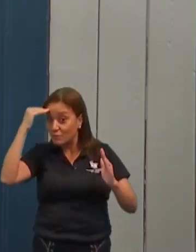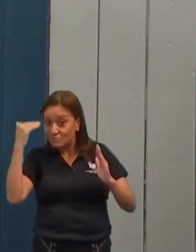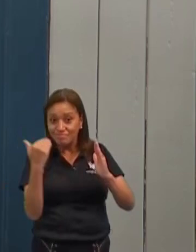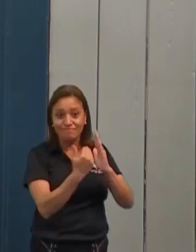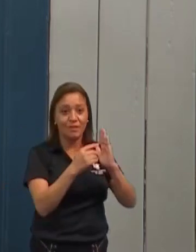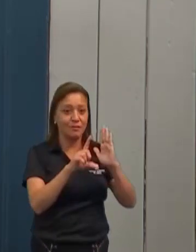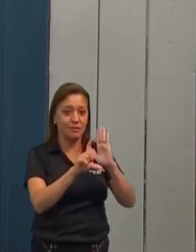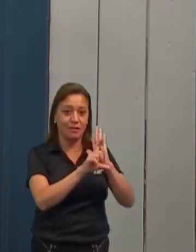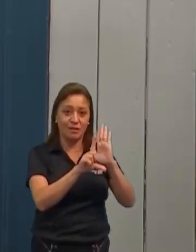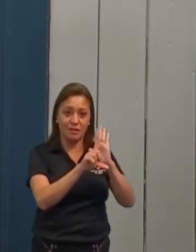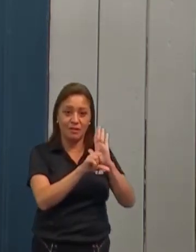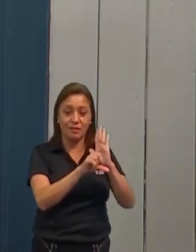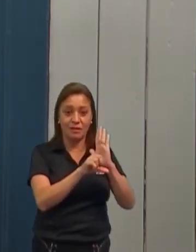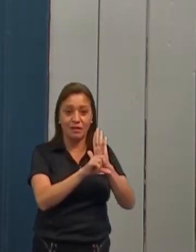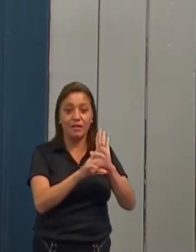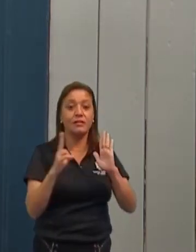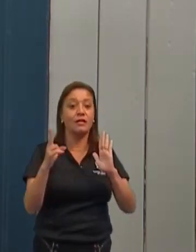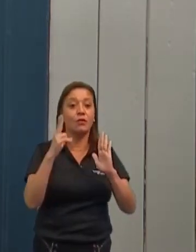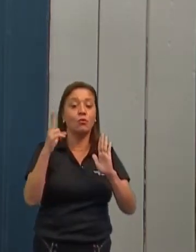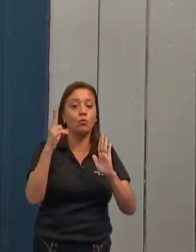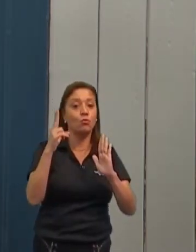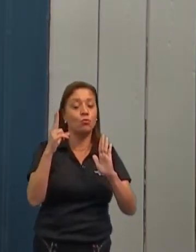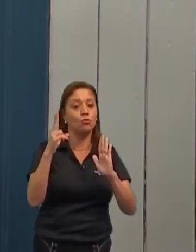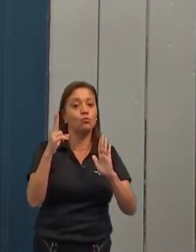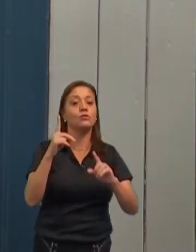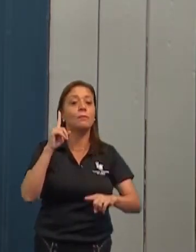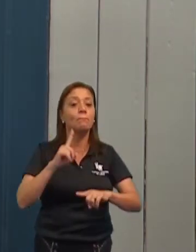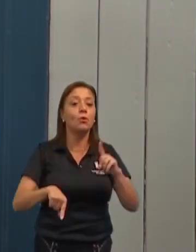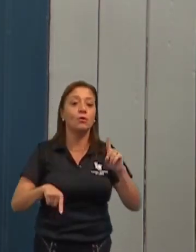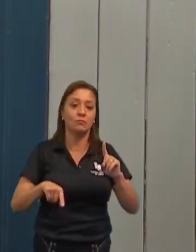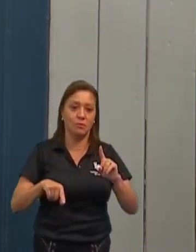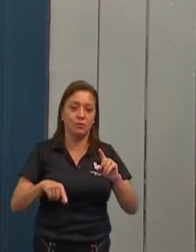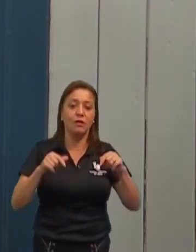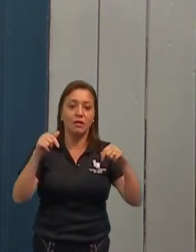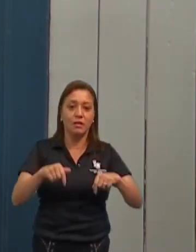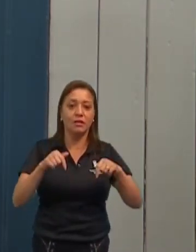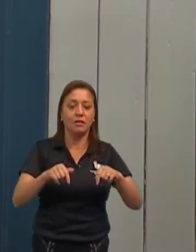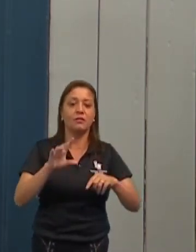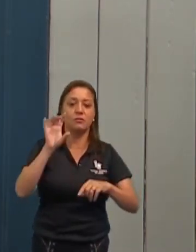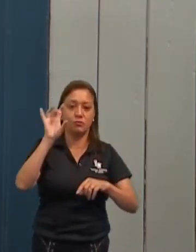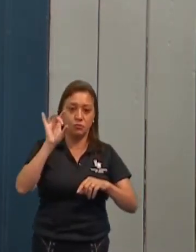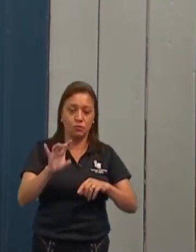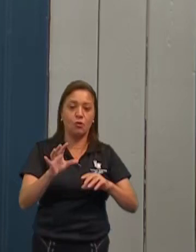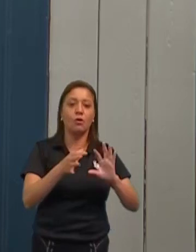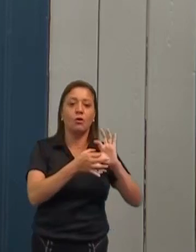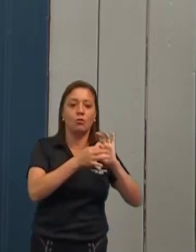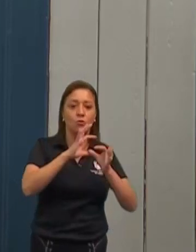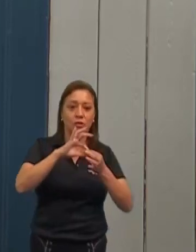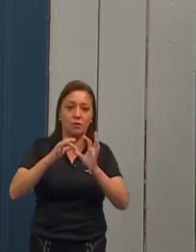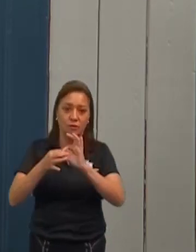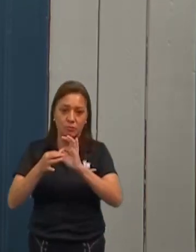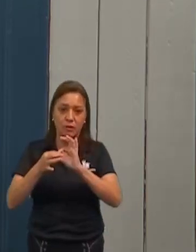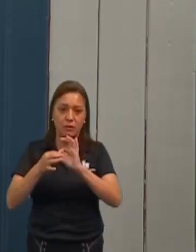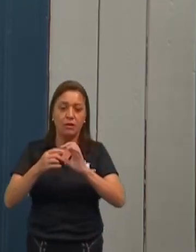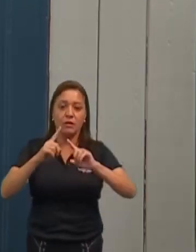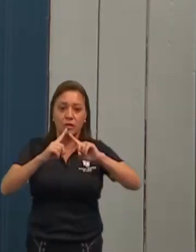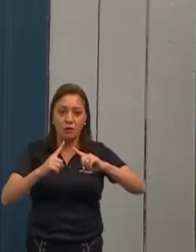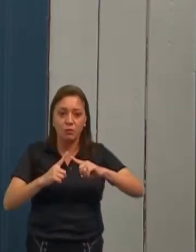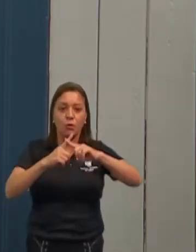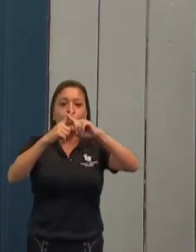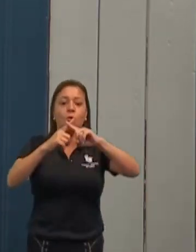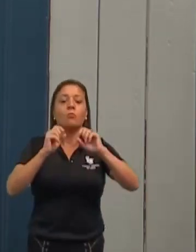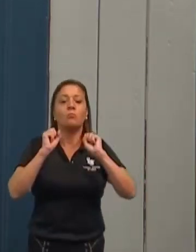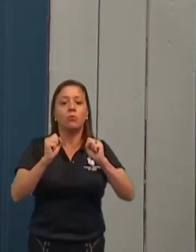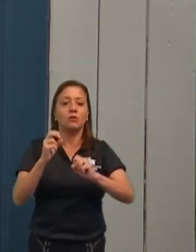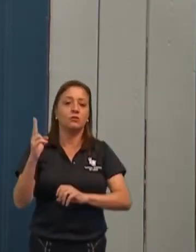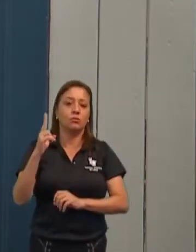nível olímpico e caçadores e adotará as providências decorrentes dessa determinação. E qual